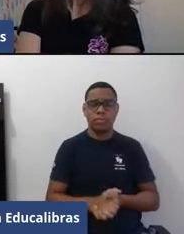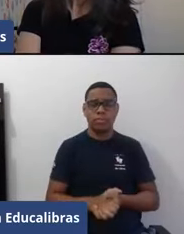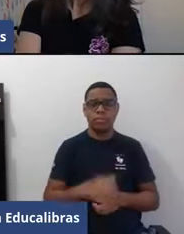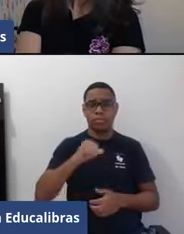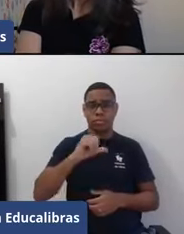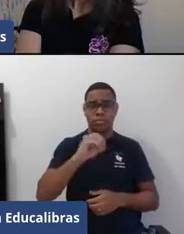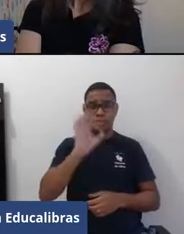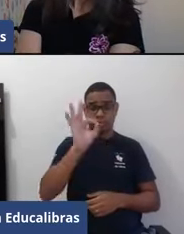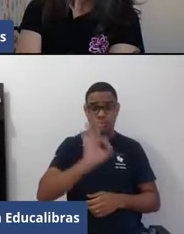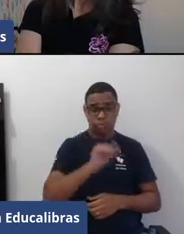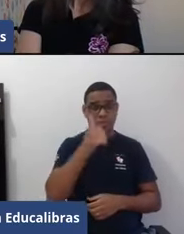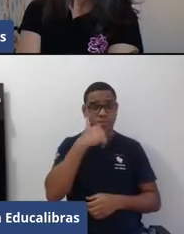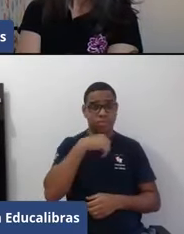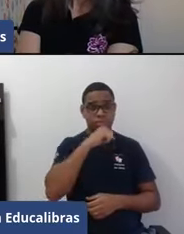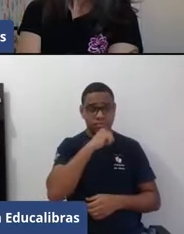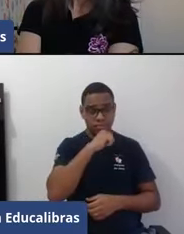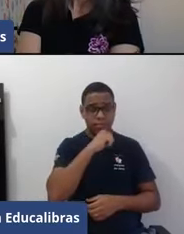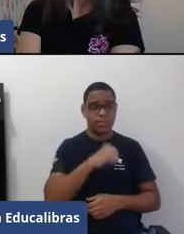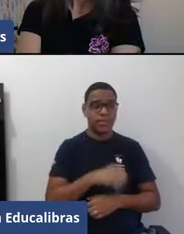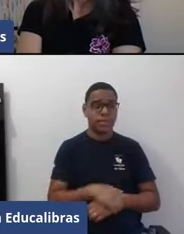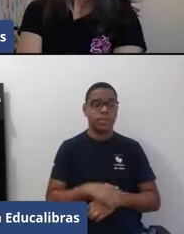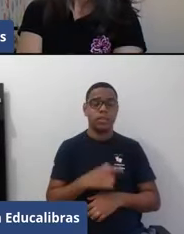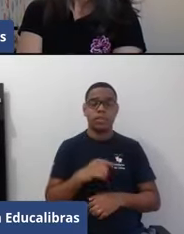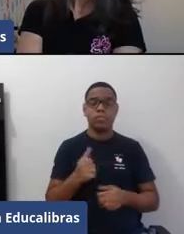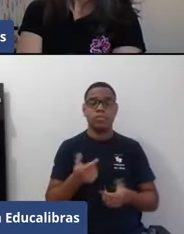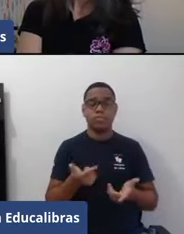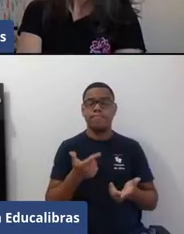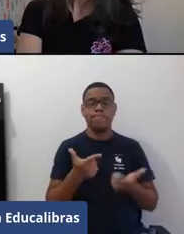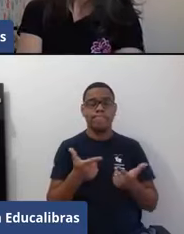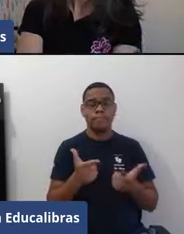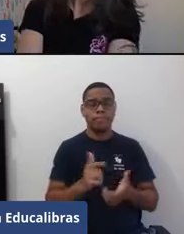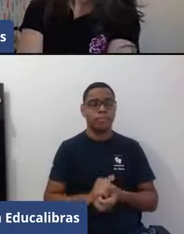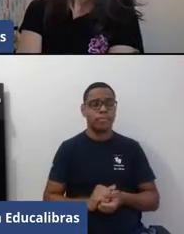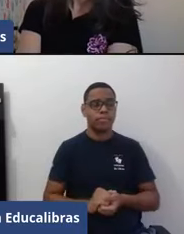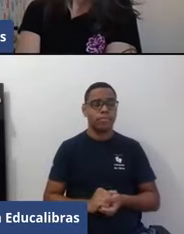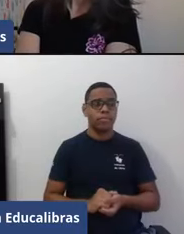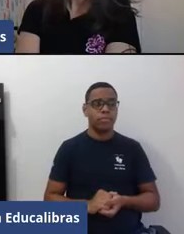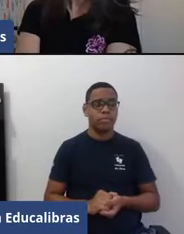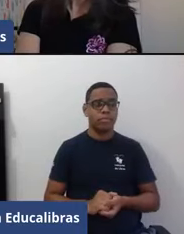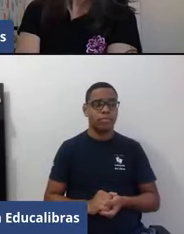mães são sozinhas. Os pais,